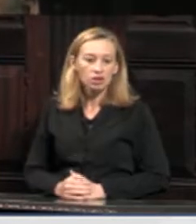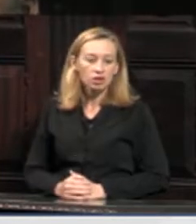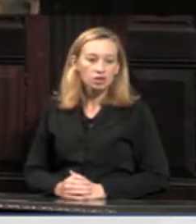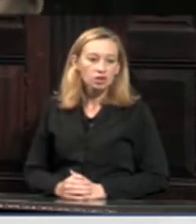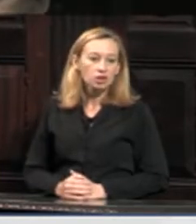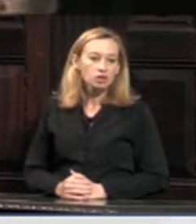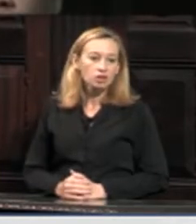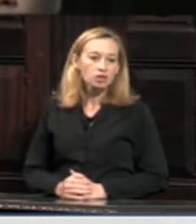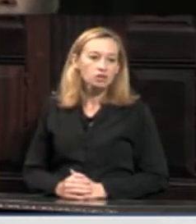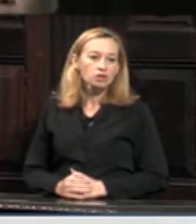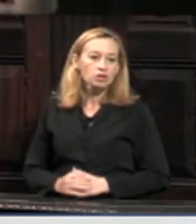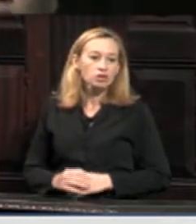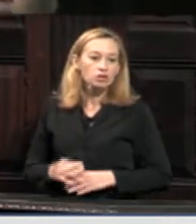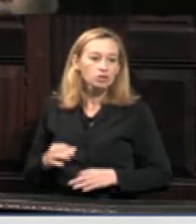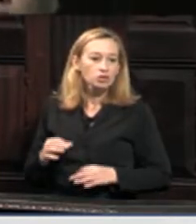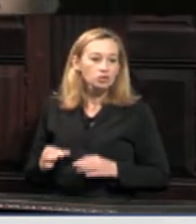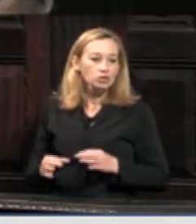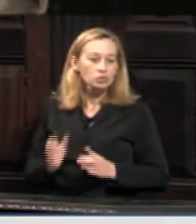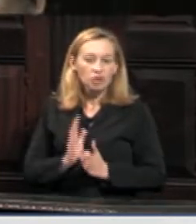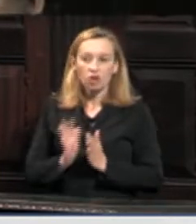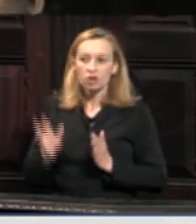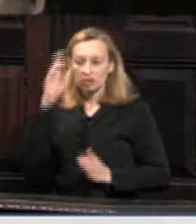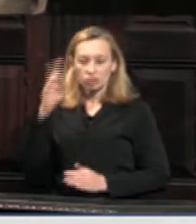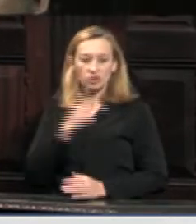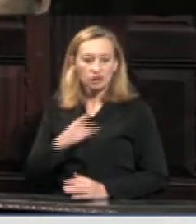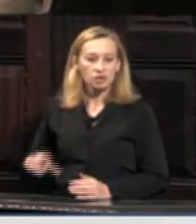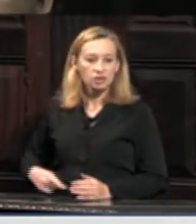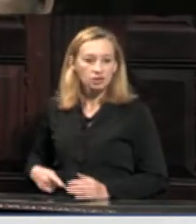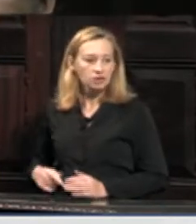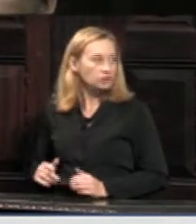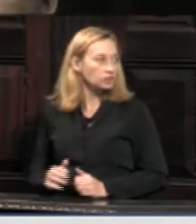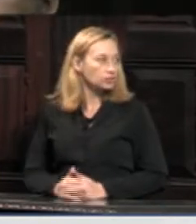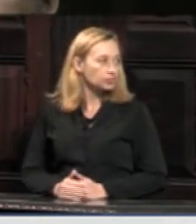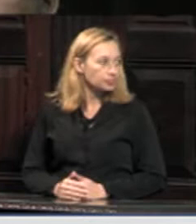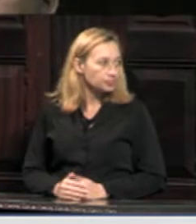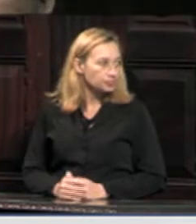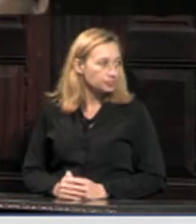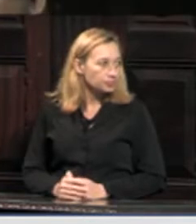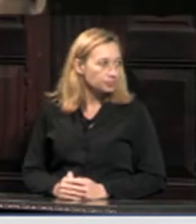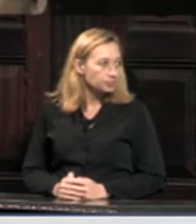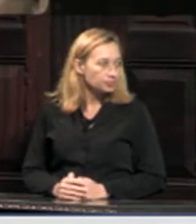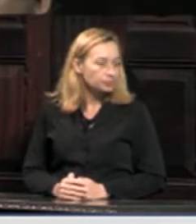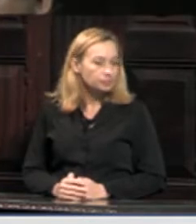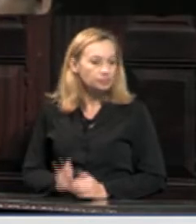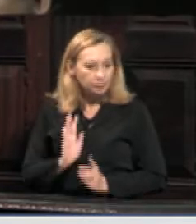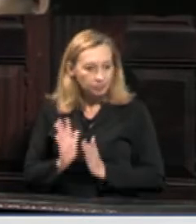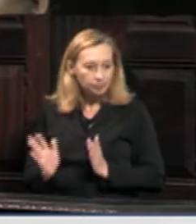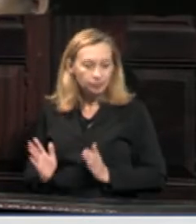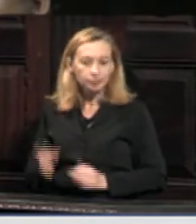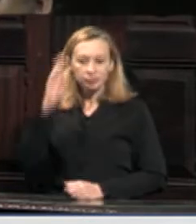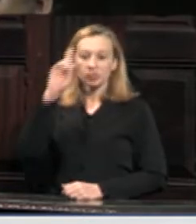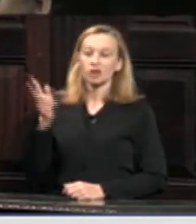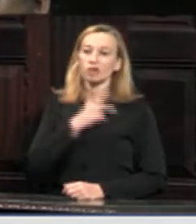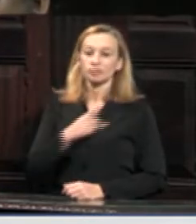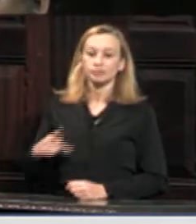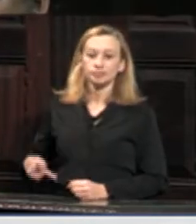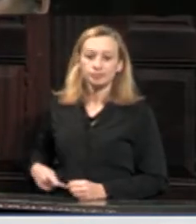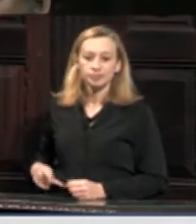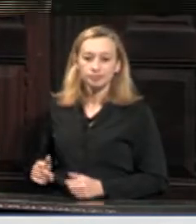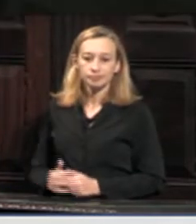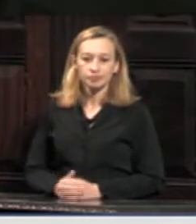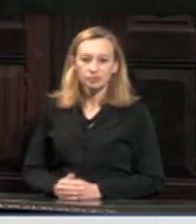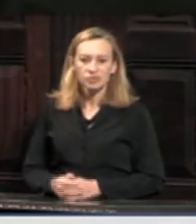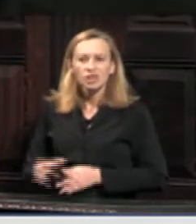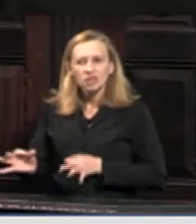de pareceres da Comissão de Constituição... Pela ordem, senhor presidente. Pela ordem. Pela ordem. Senhor presidente, Deputado Valdec.